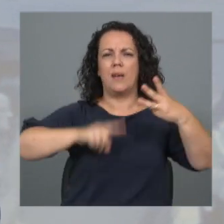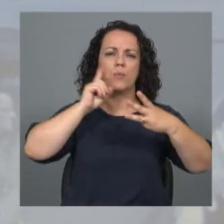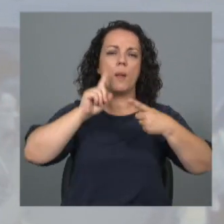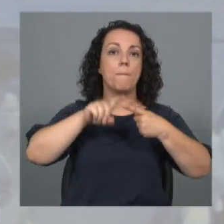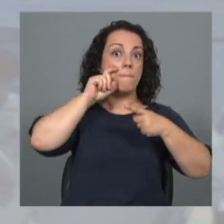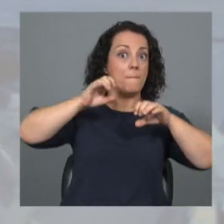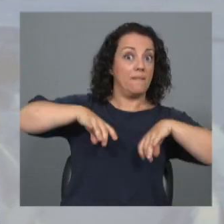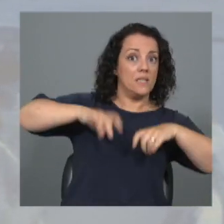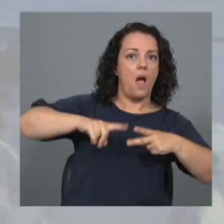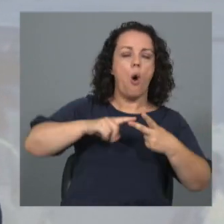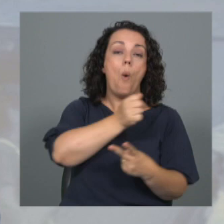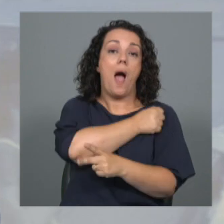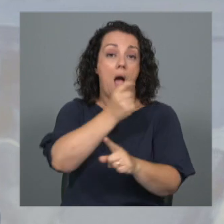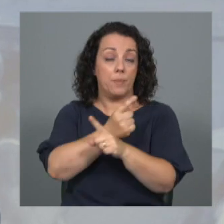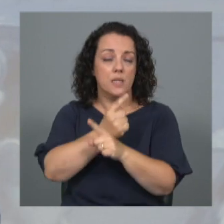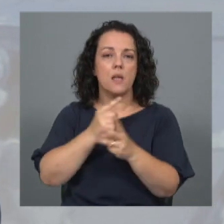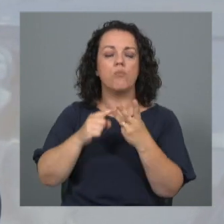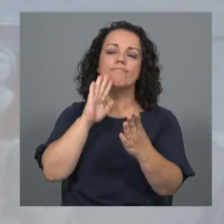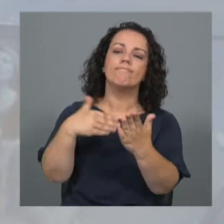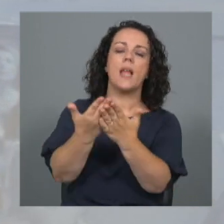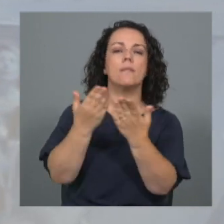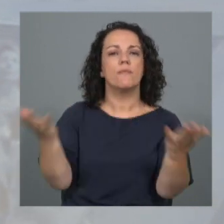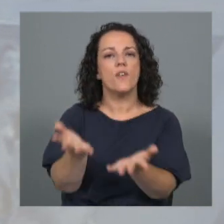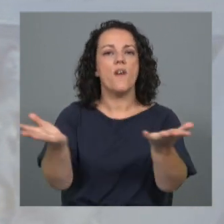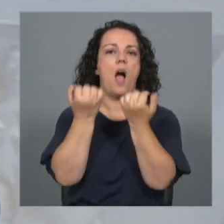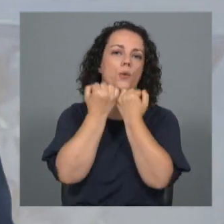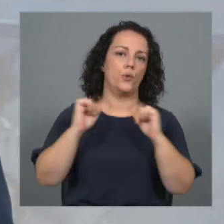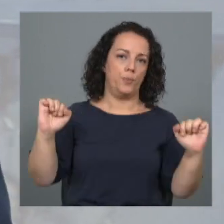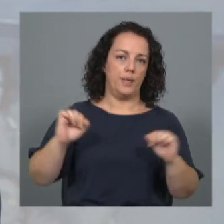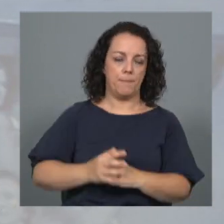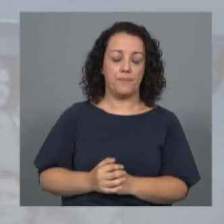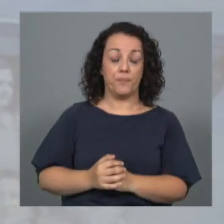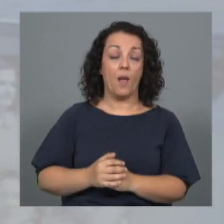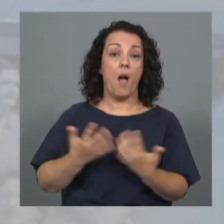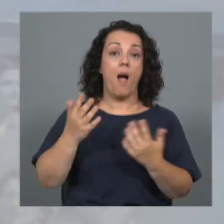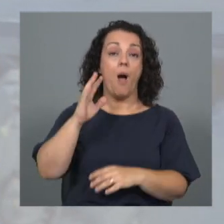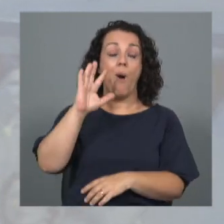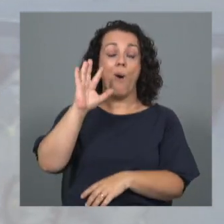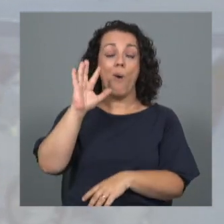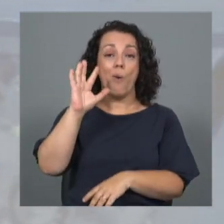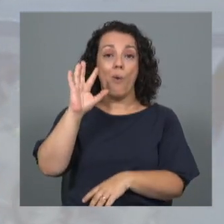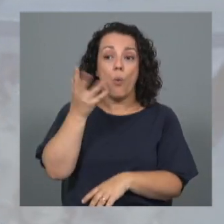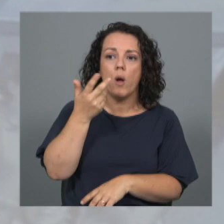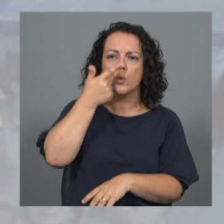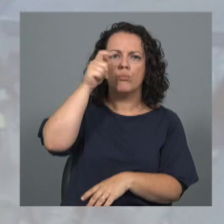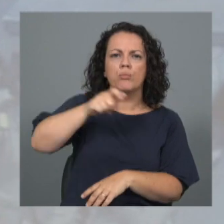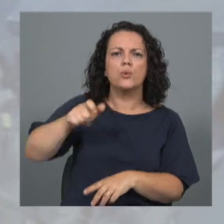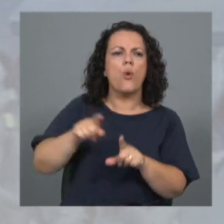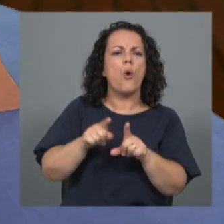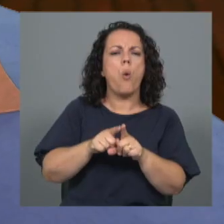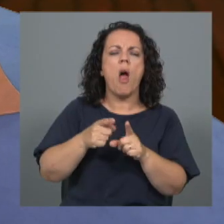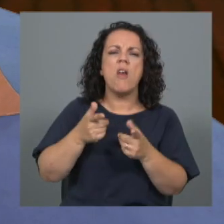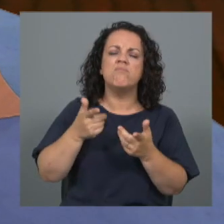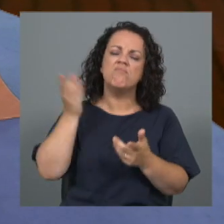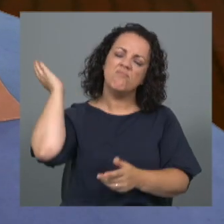e a promoção da autonomia. Claro que quando nós temos uma pessoa na necessidade extrema de estar na rua